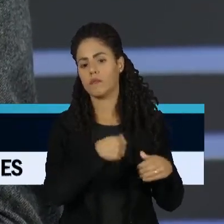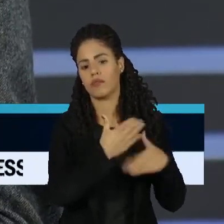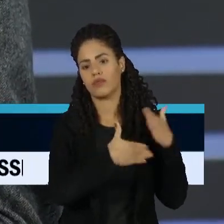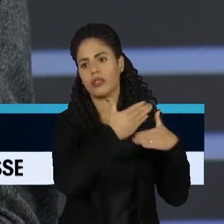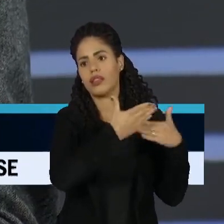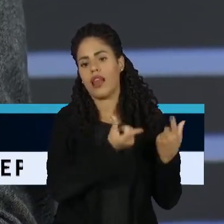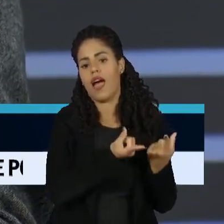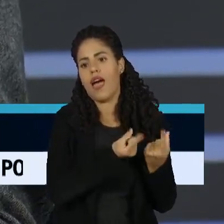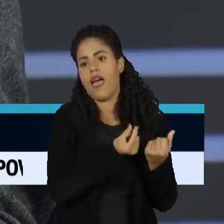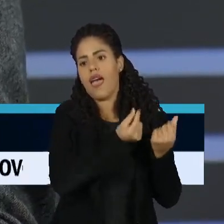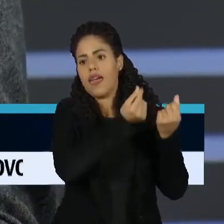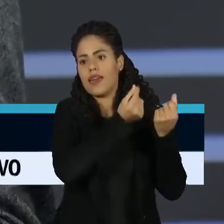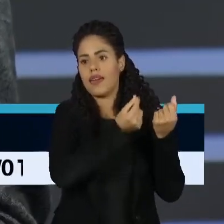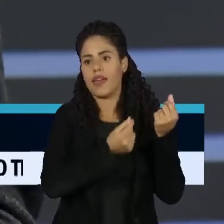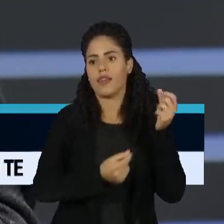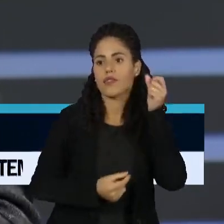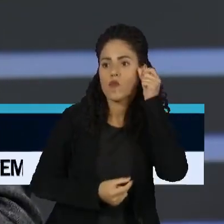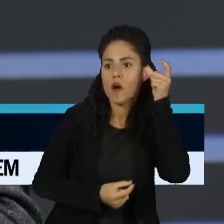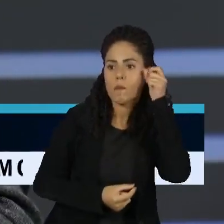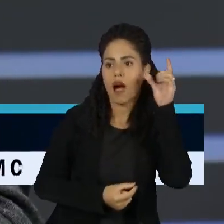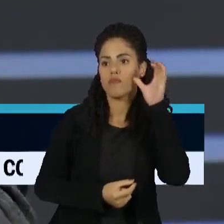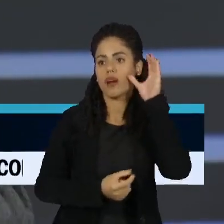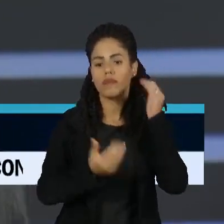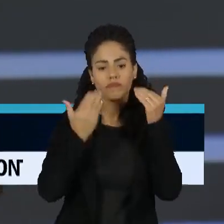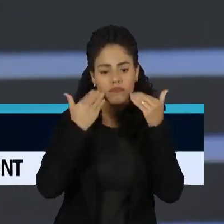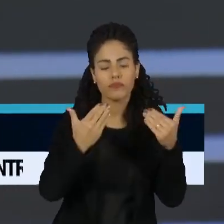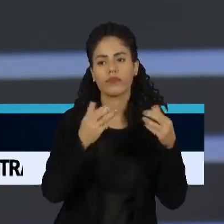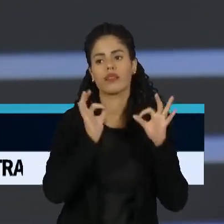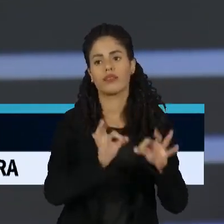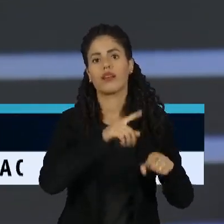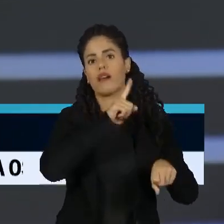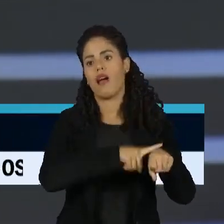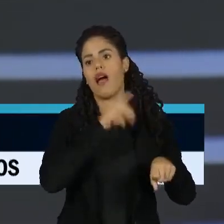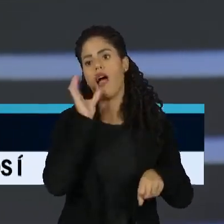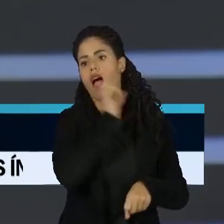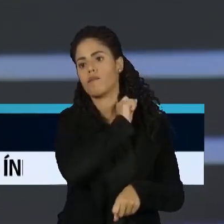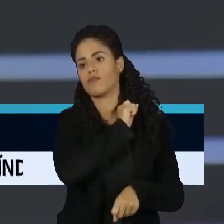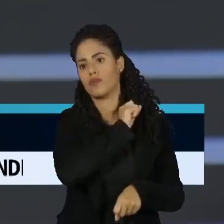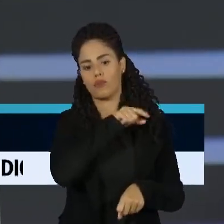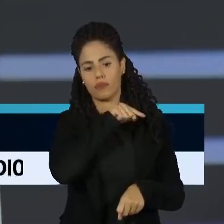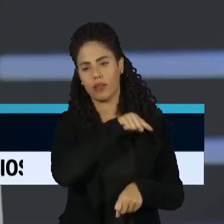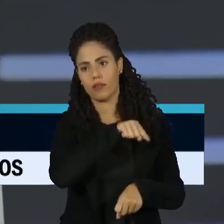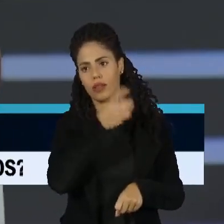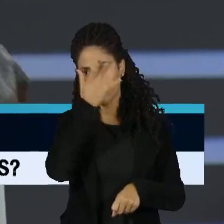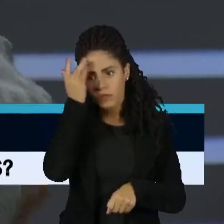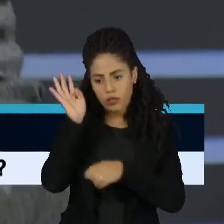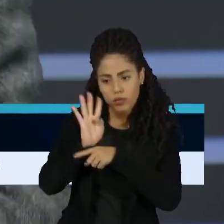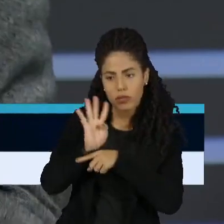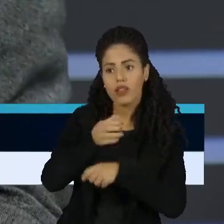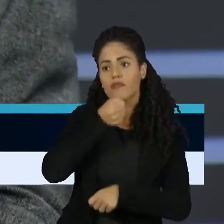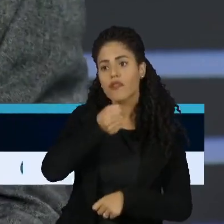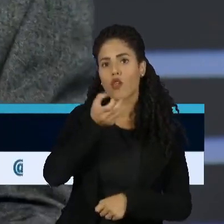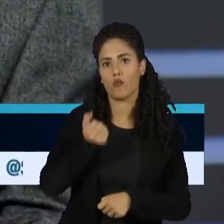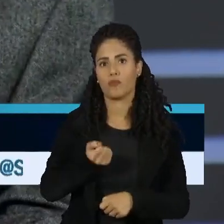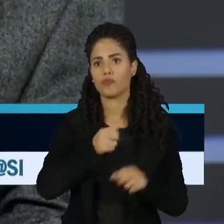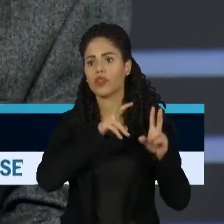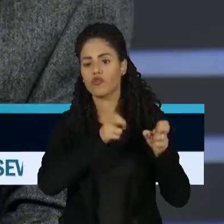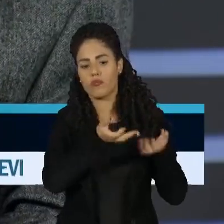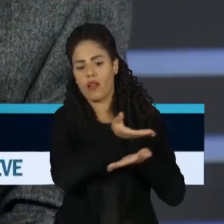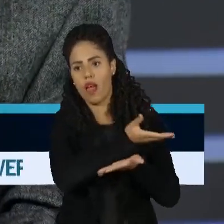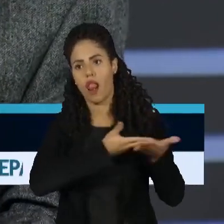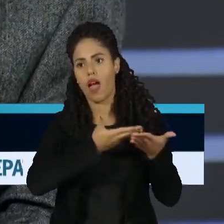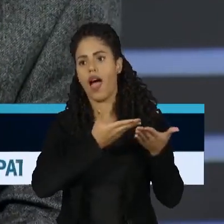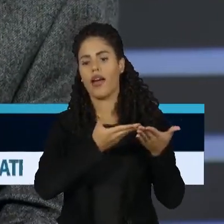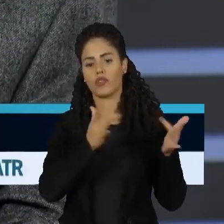uma riqueza conhecida de forma imediata que foi um pouco a fala no entrevistado né sobre a relação entre